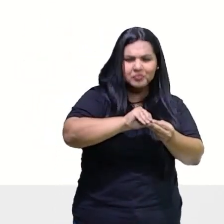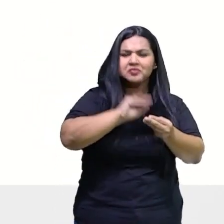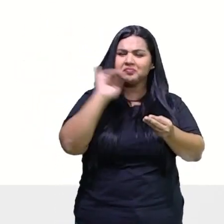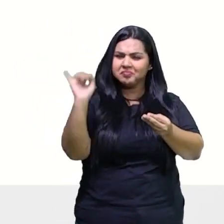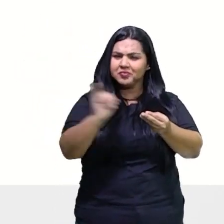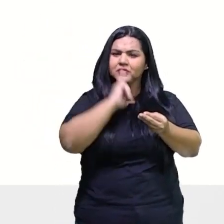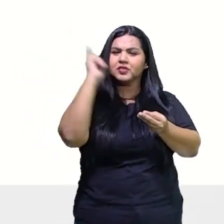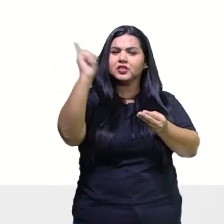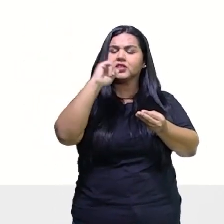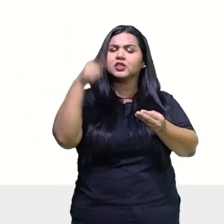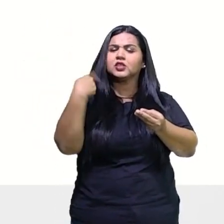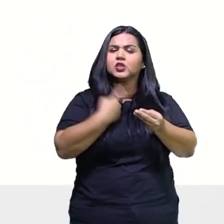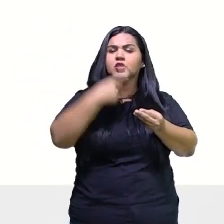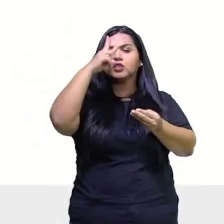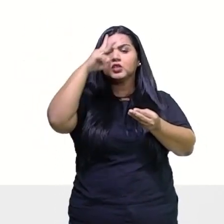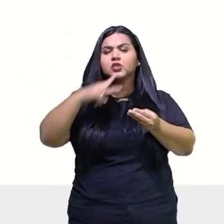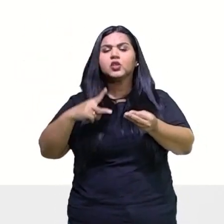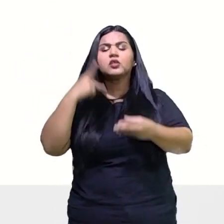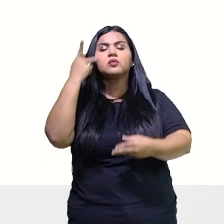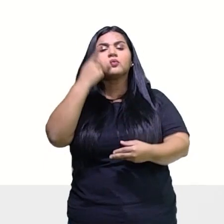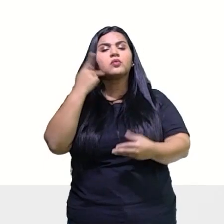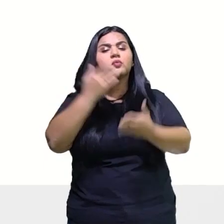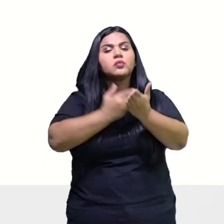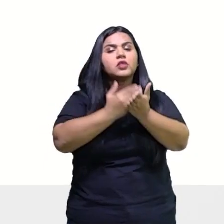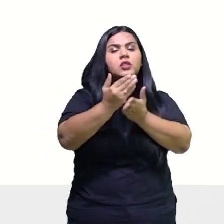importante? A nossa história política começa